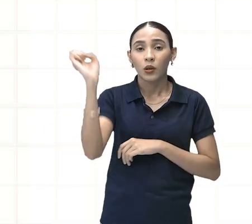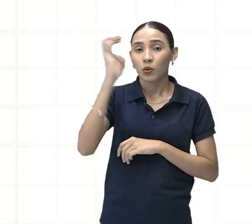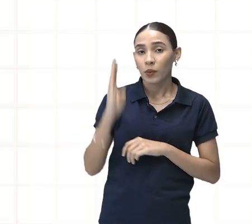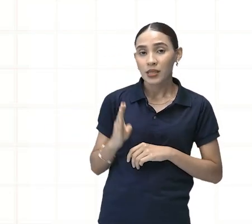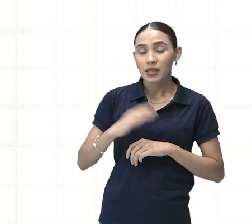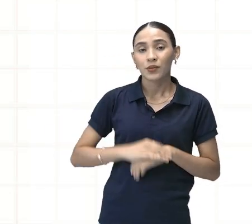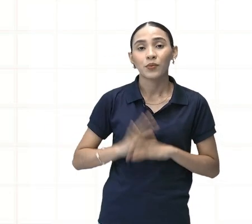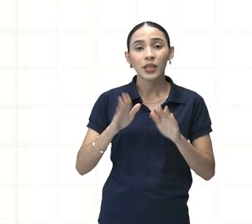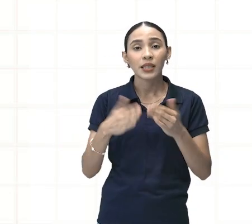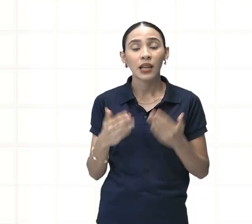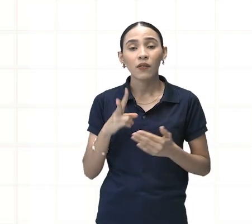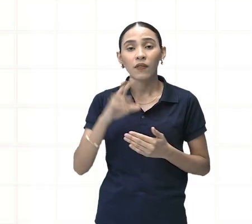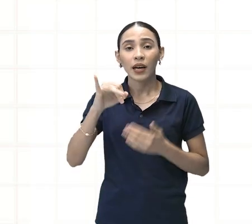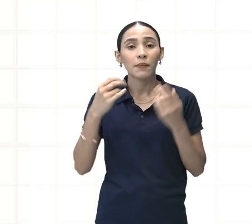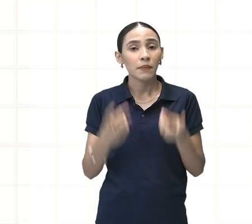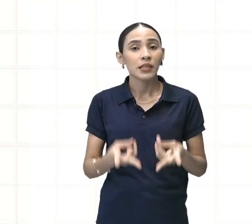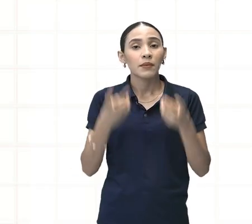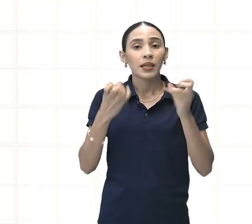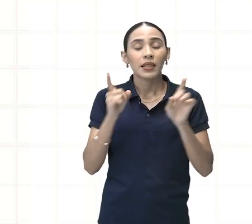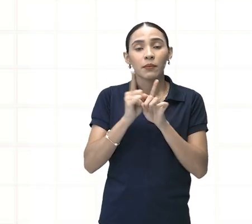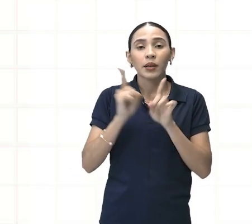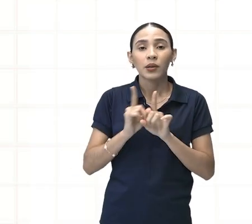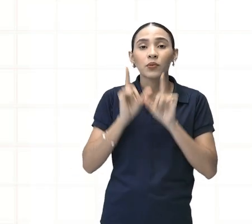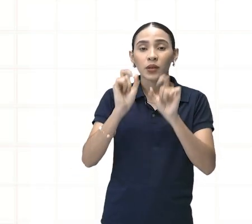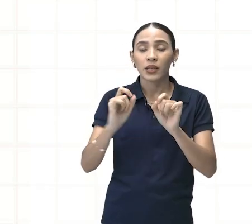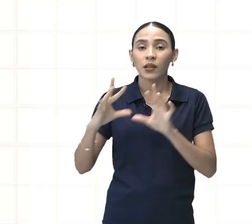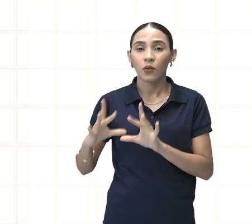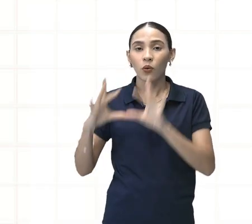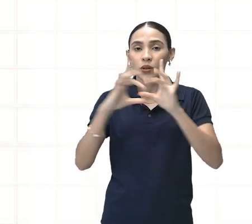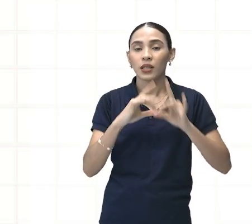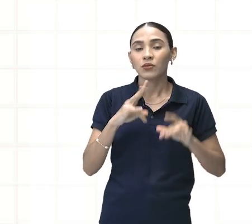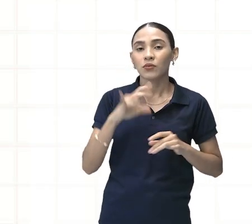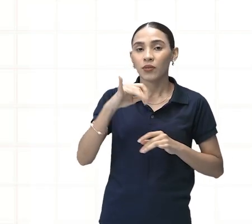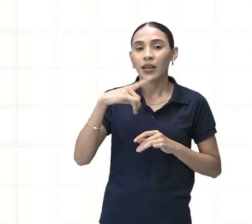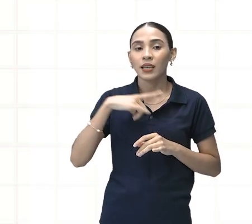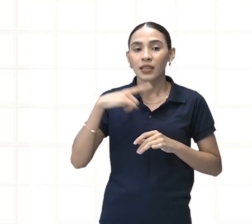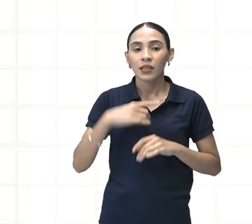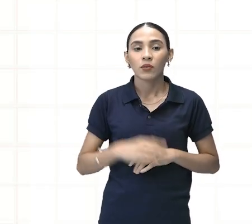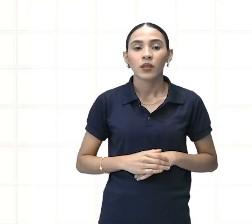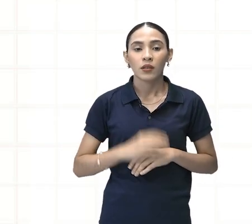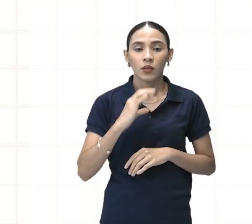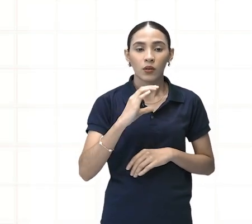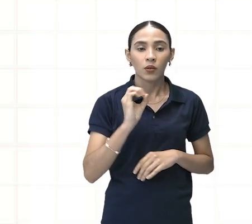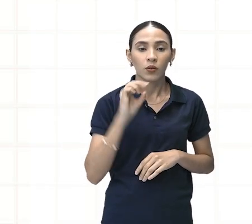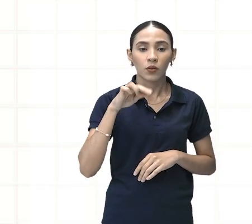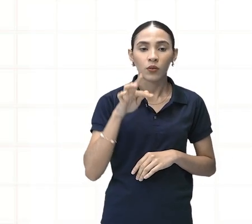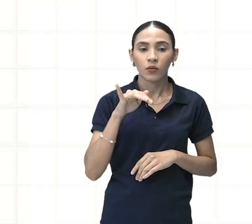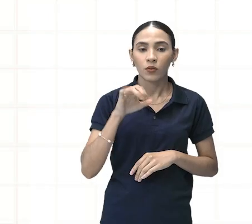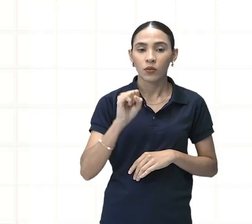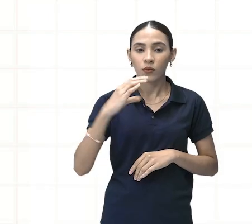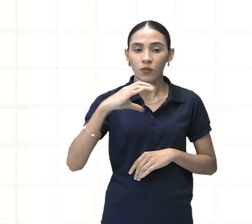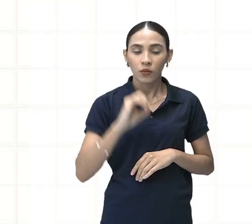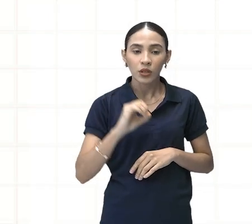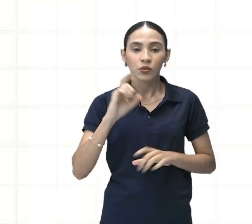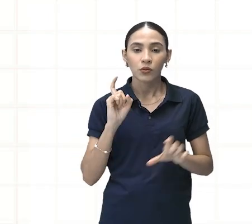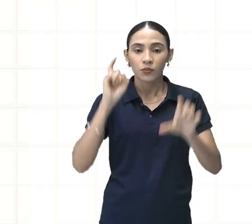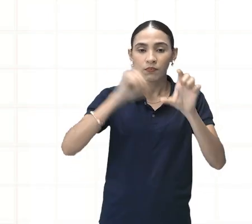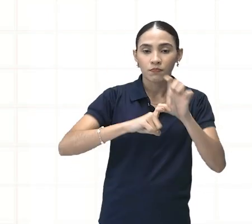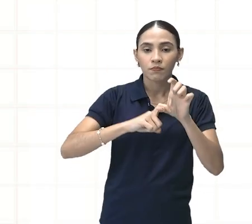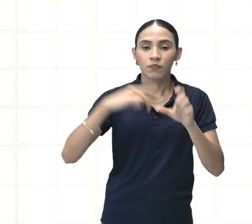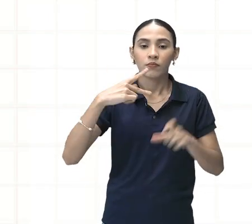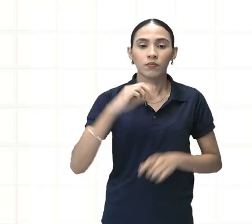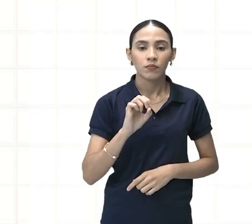Brasil. Então, nós vamos observar também que, neste contexto, haverá o confisco temporário das